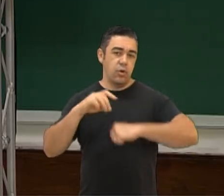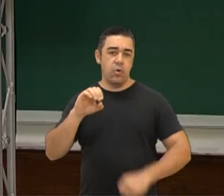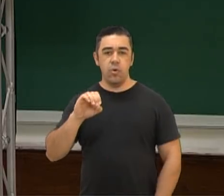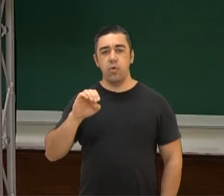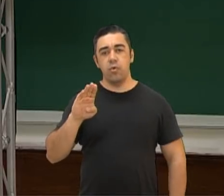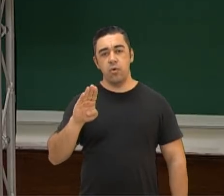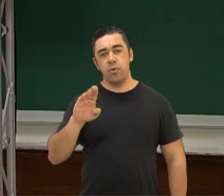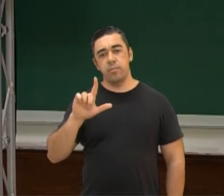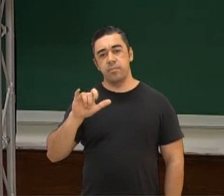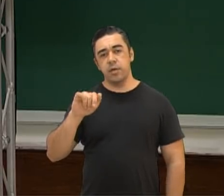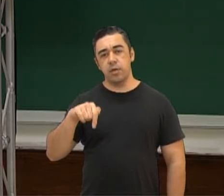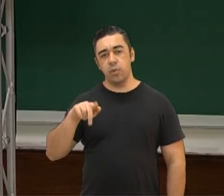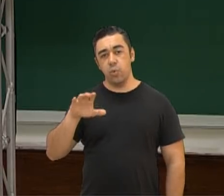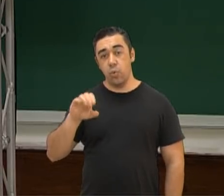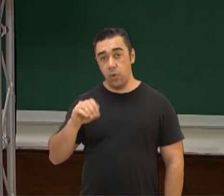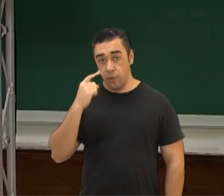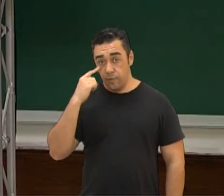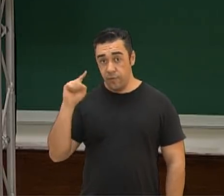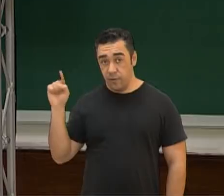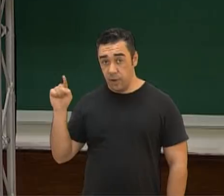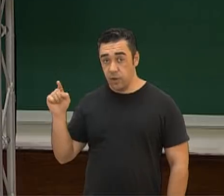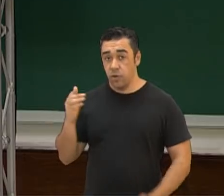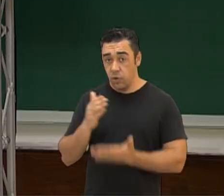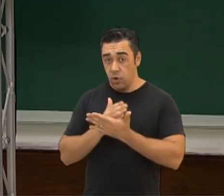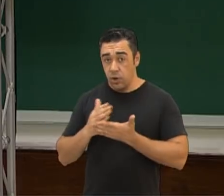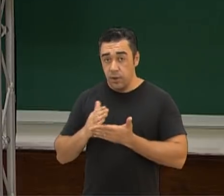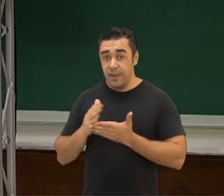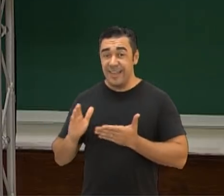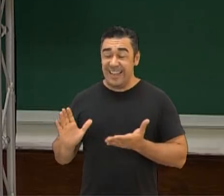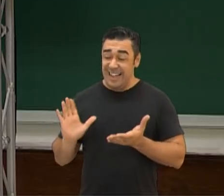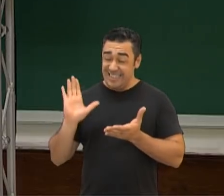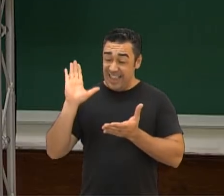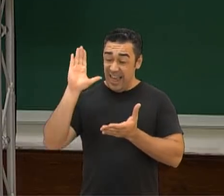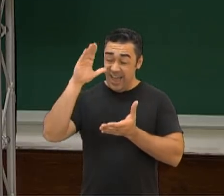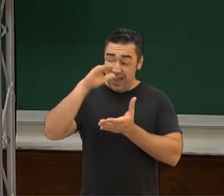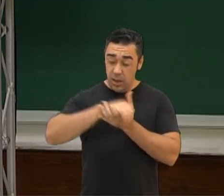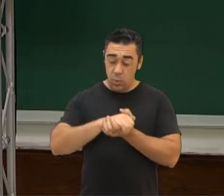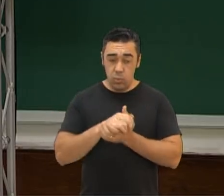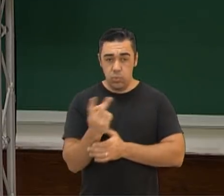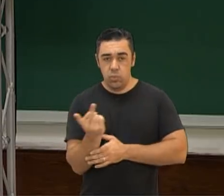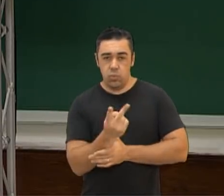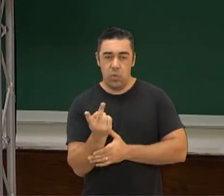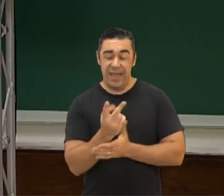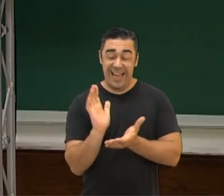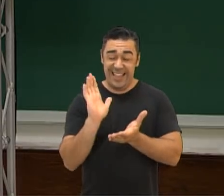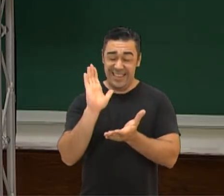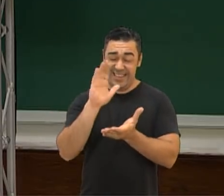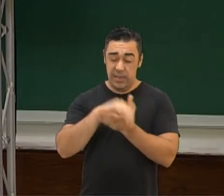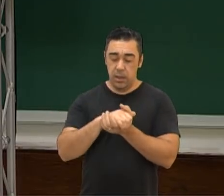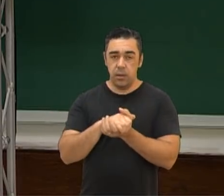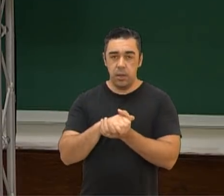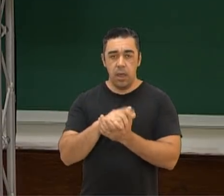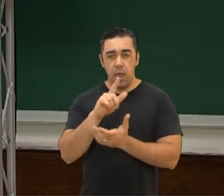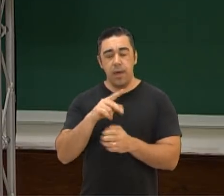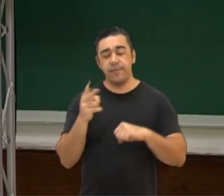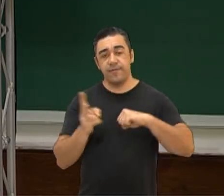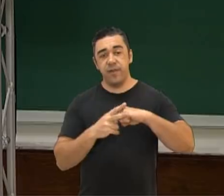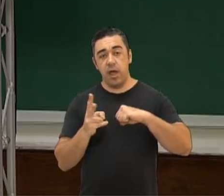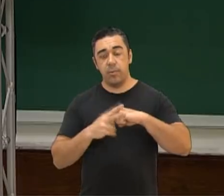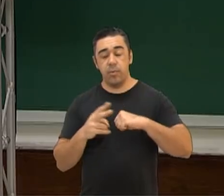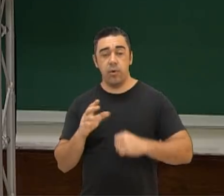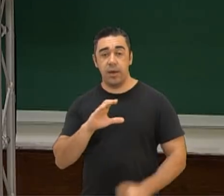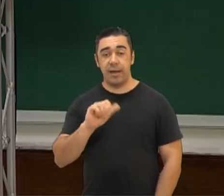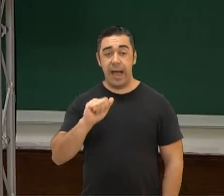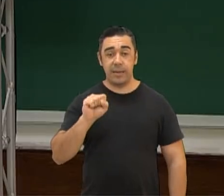ok? Então, observem ali no início da frase, casaram-se, né? Então, a gente tem o verbo casar conjugado de uma